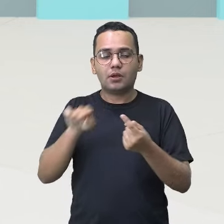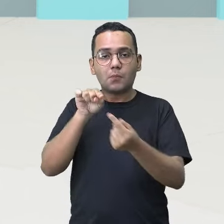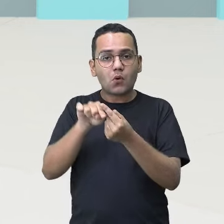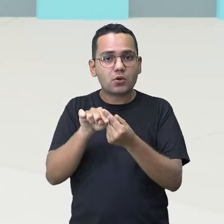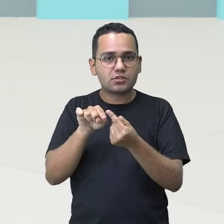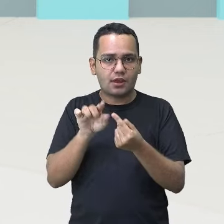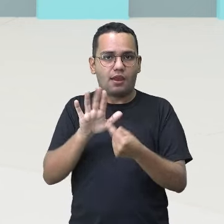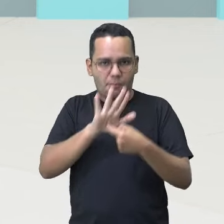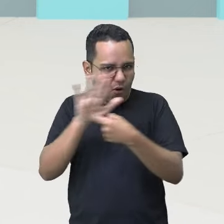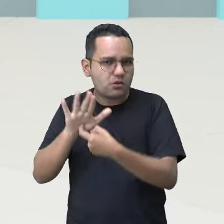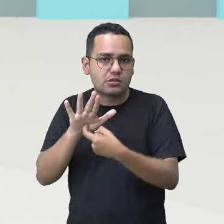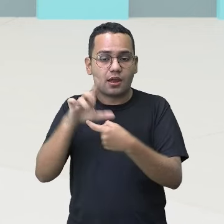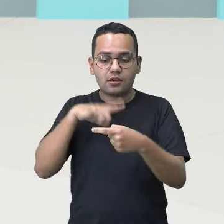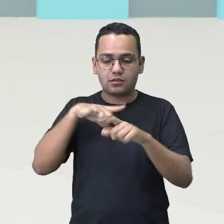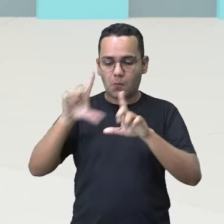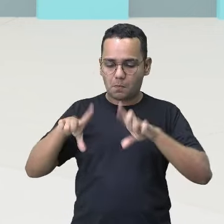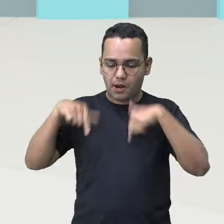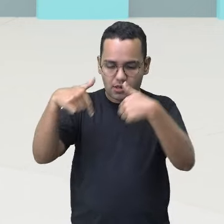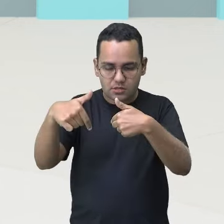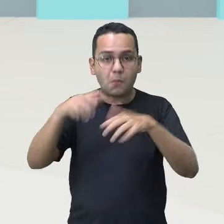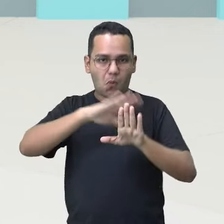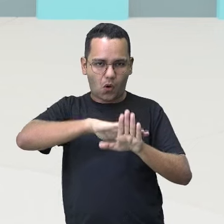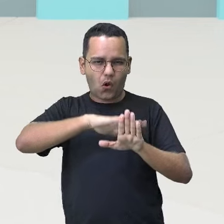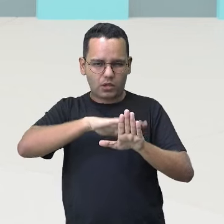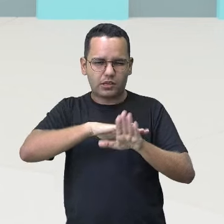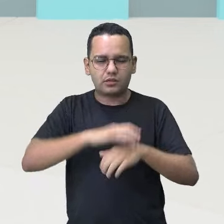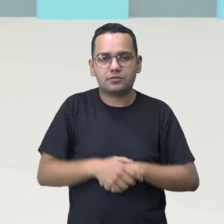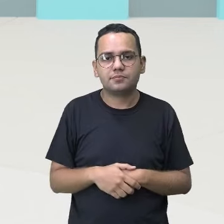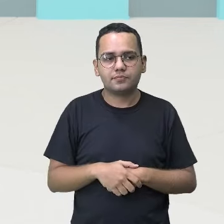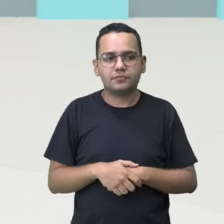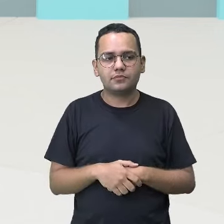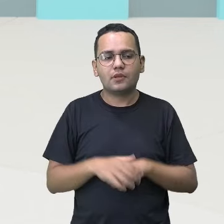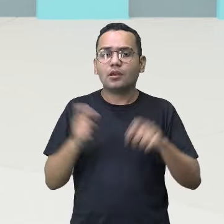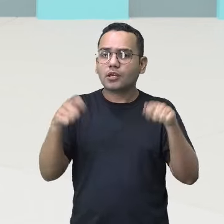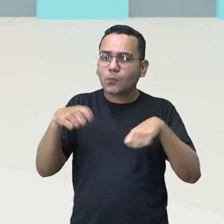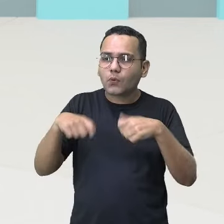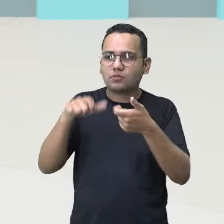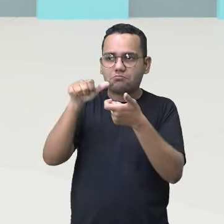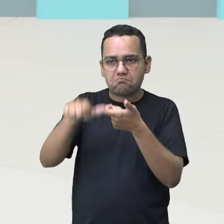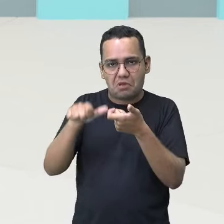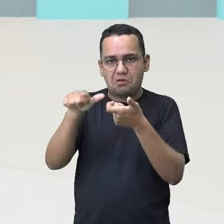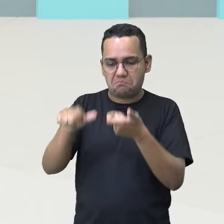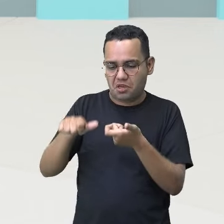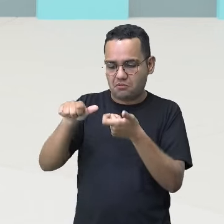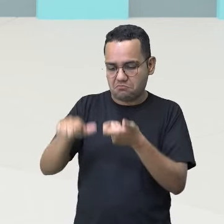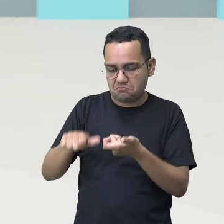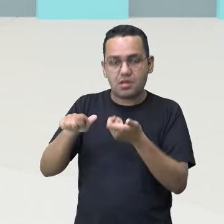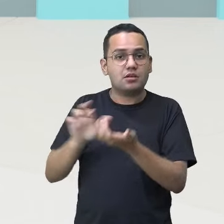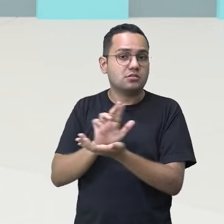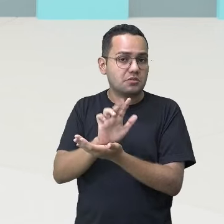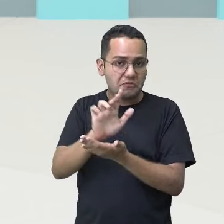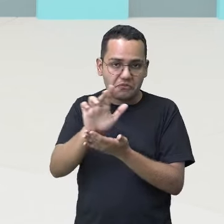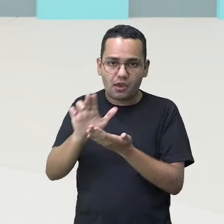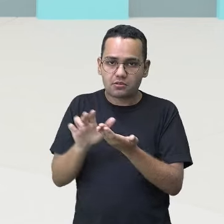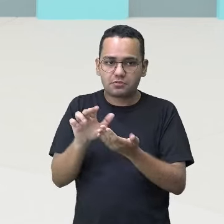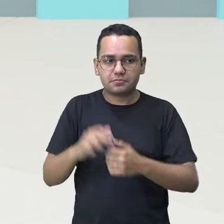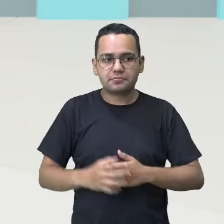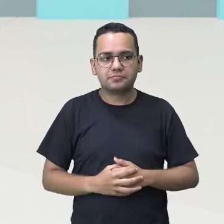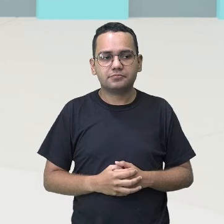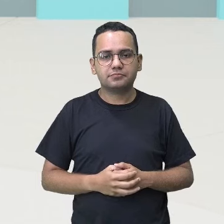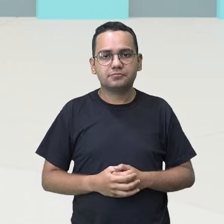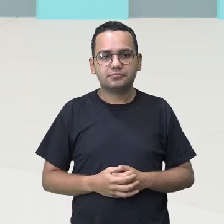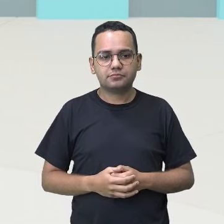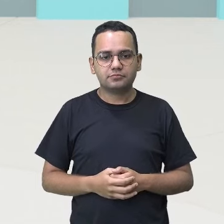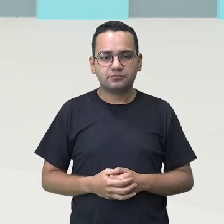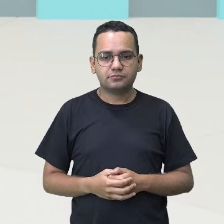uma ação na maioria das vezes e pode ser o quê conjugada Essa palavra não é então eu amo você ama Tu amas e assim por di